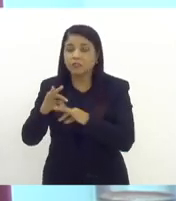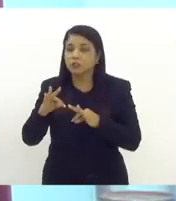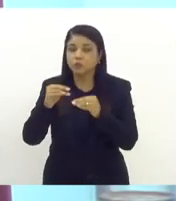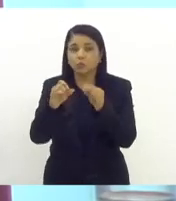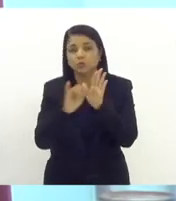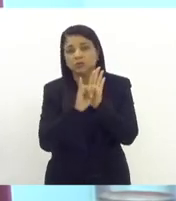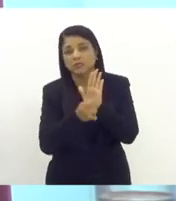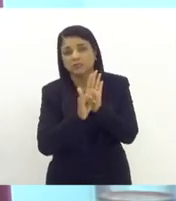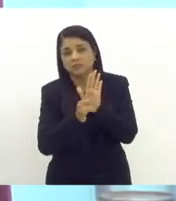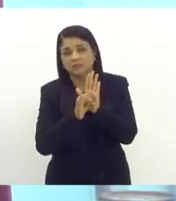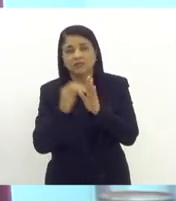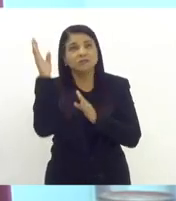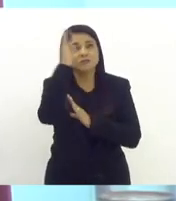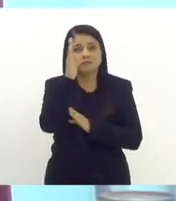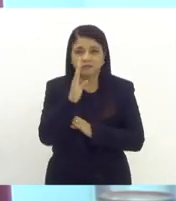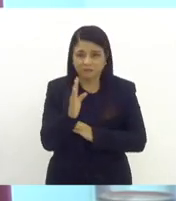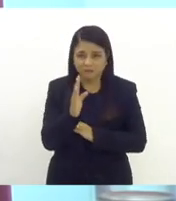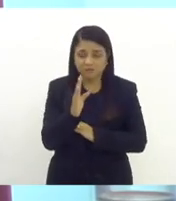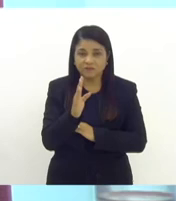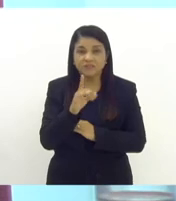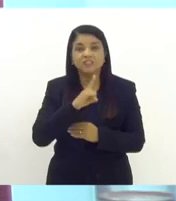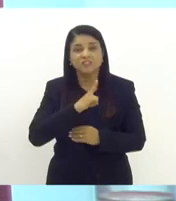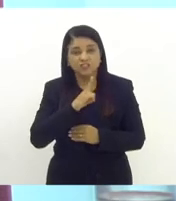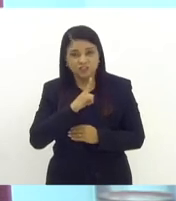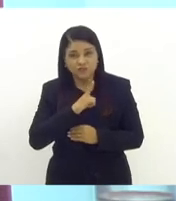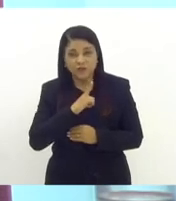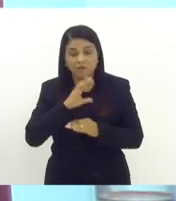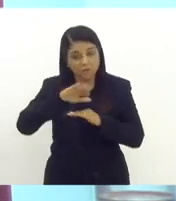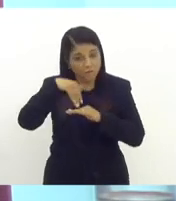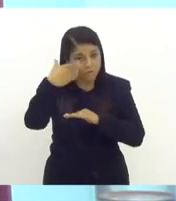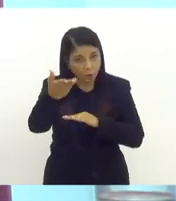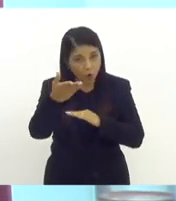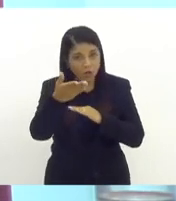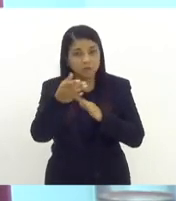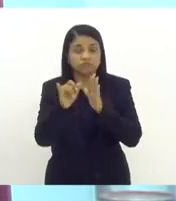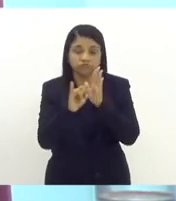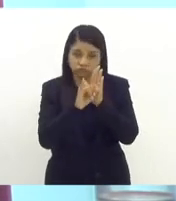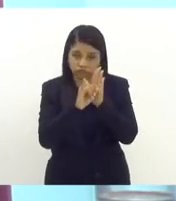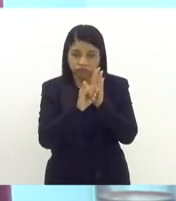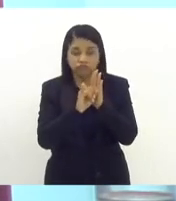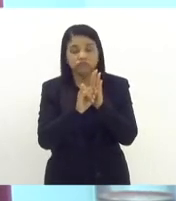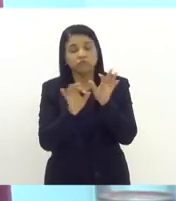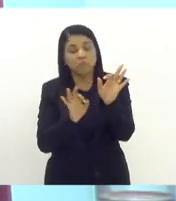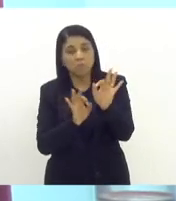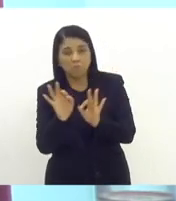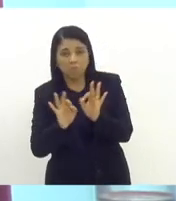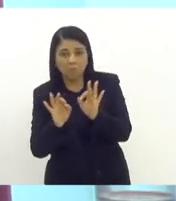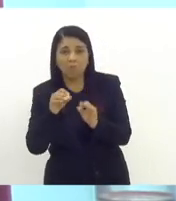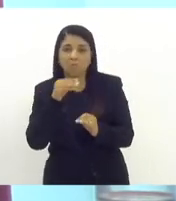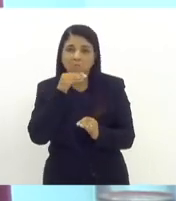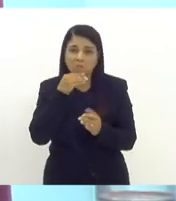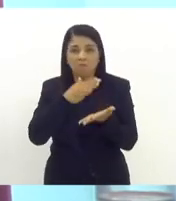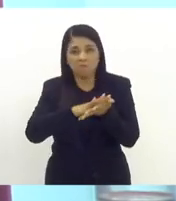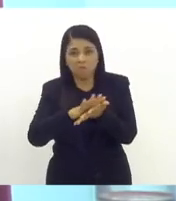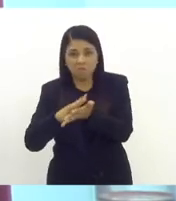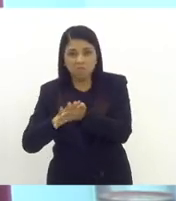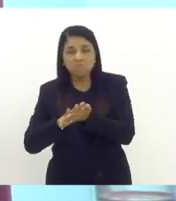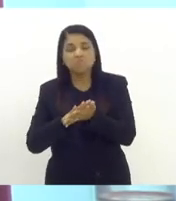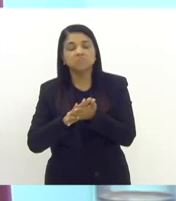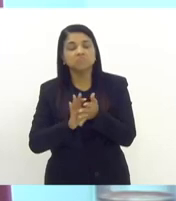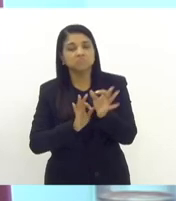inteiro inclusive se houver internacionais a mangueira hoje está preparada para participar desses